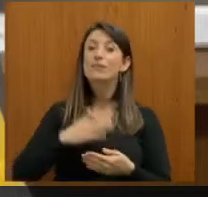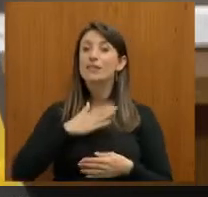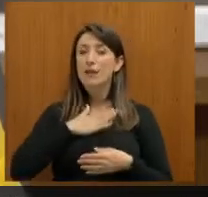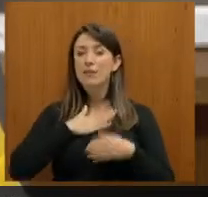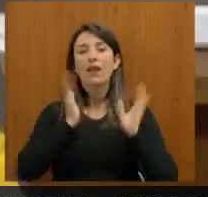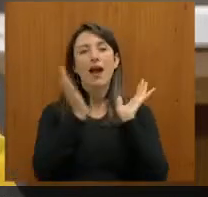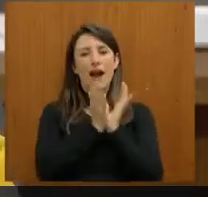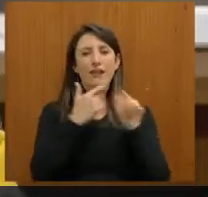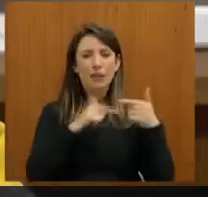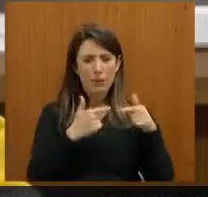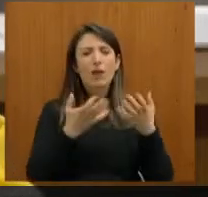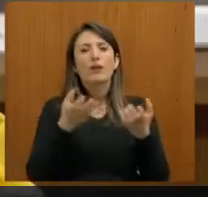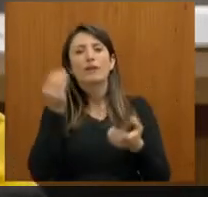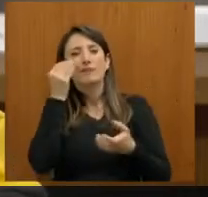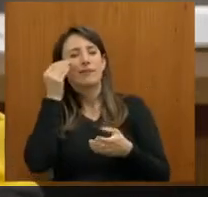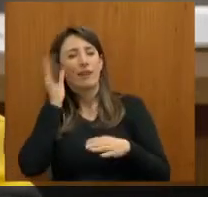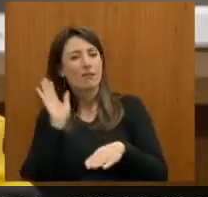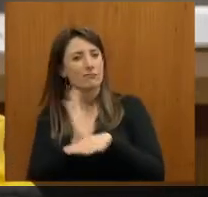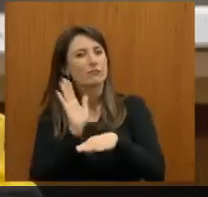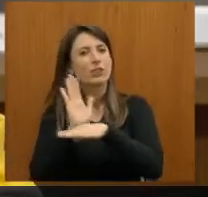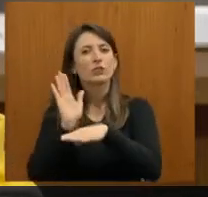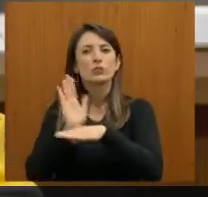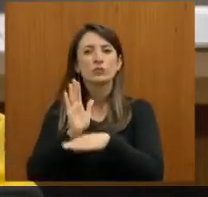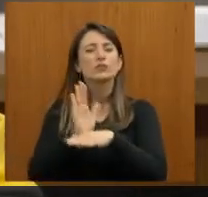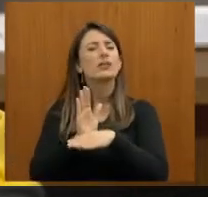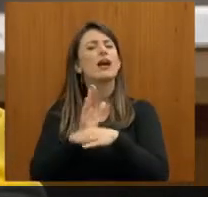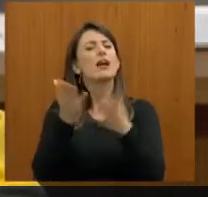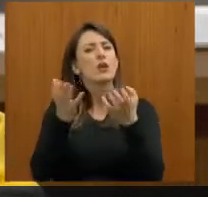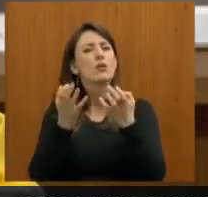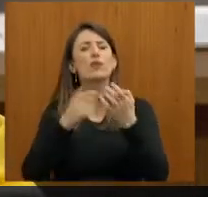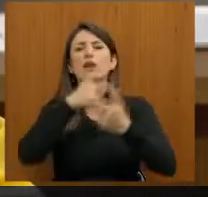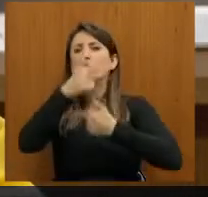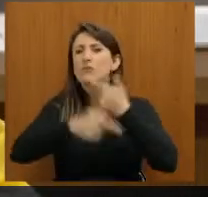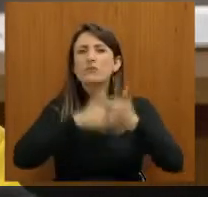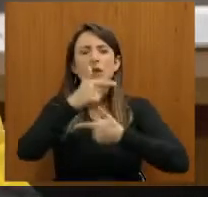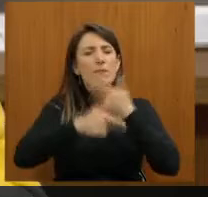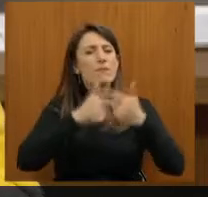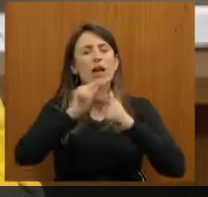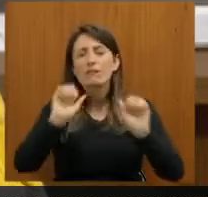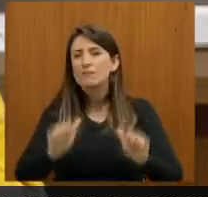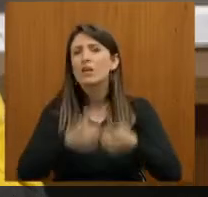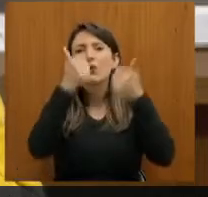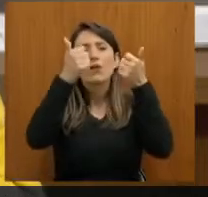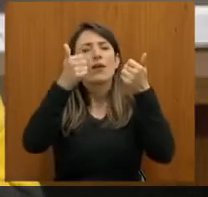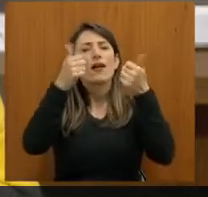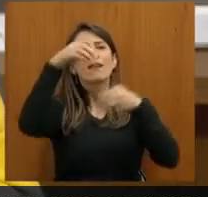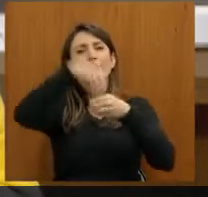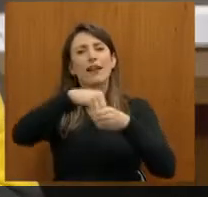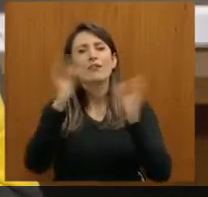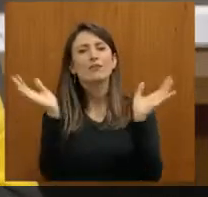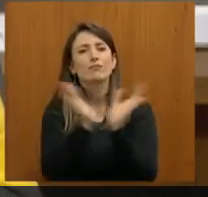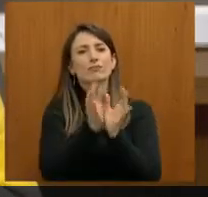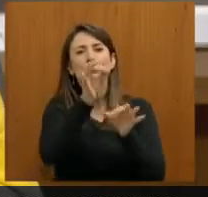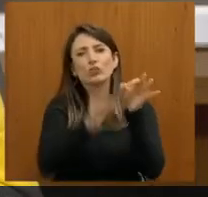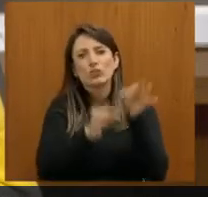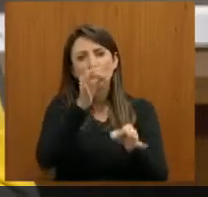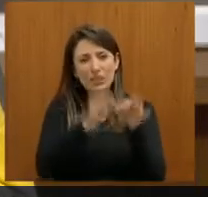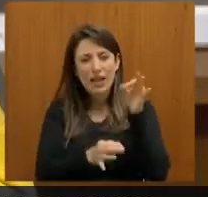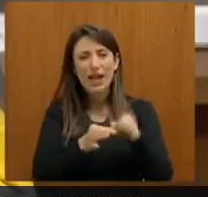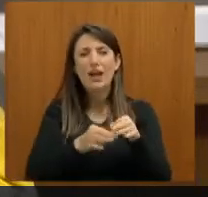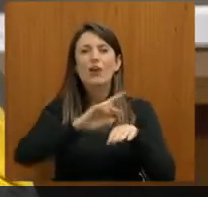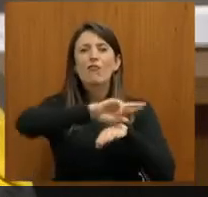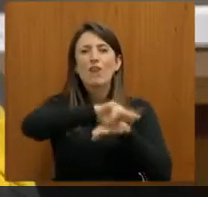tentar colaborar fortalecer um trabalho do Judiciário nessas localidades aqui